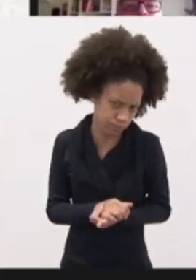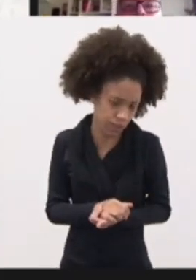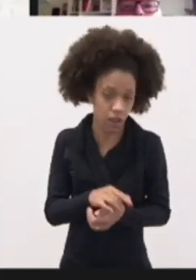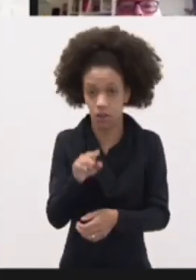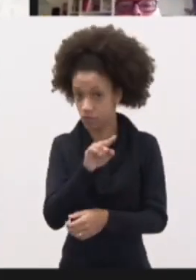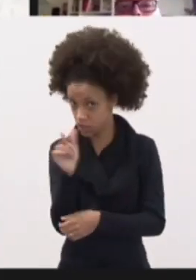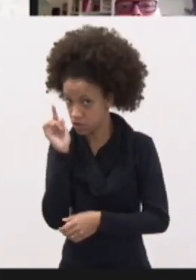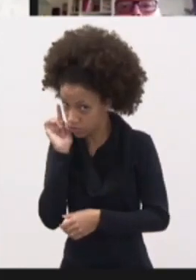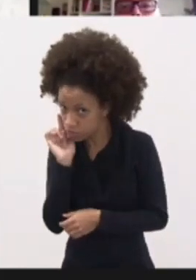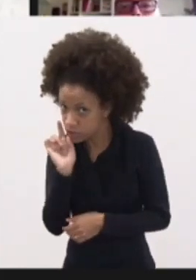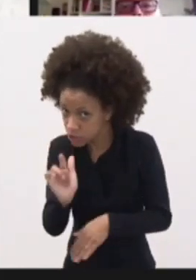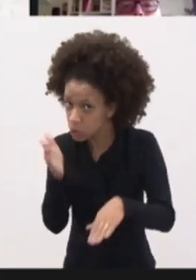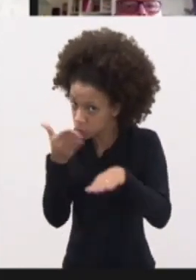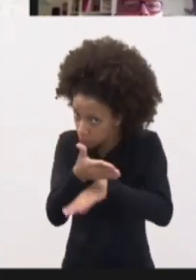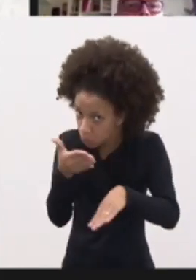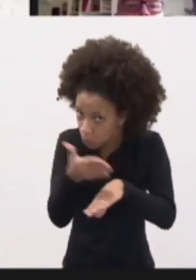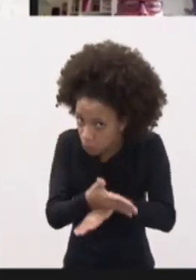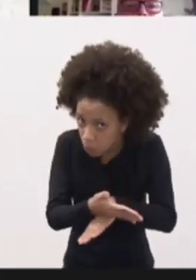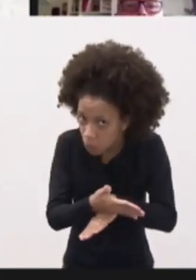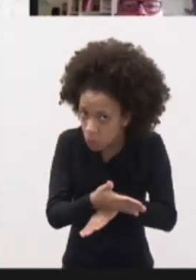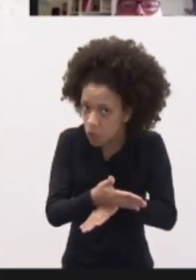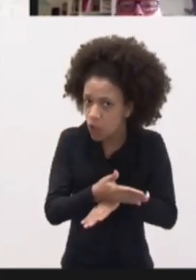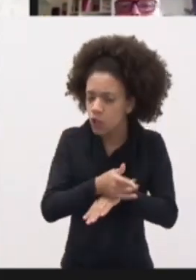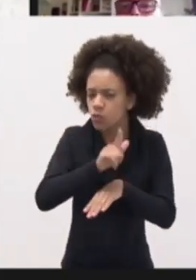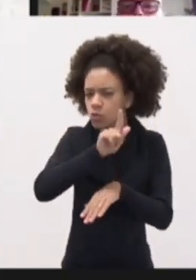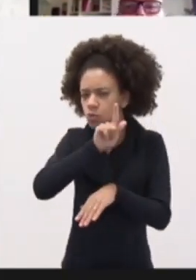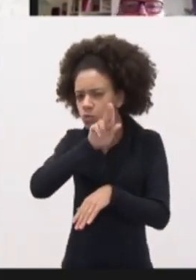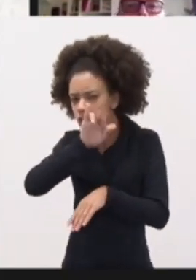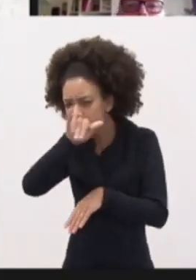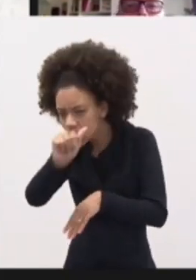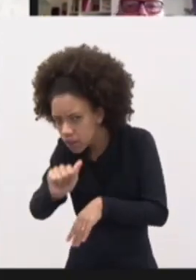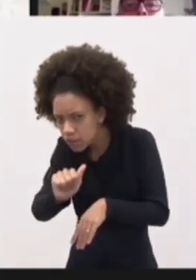Vocês conseguiram entrar lá no